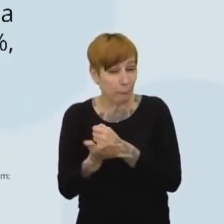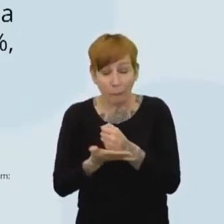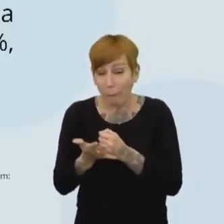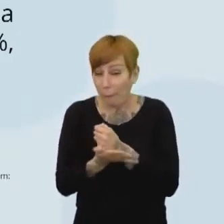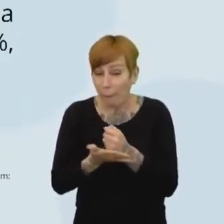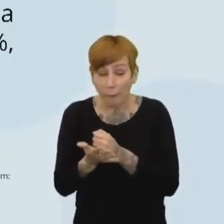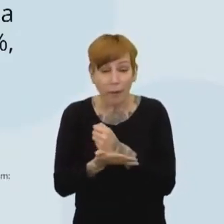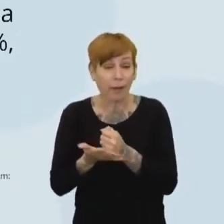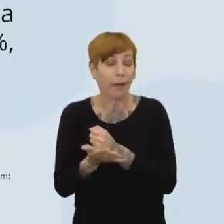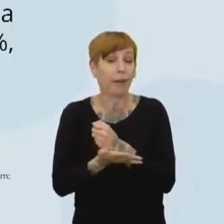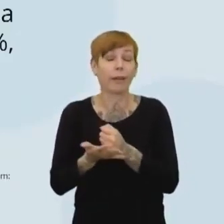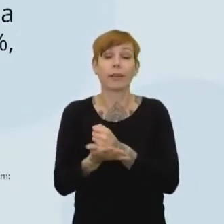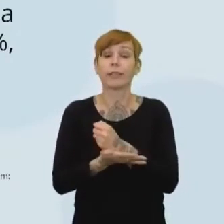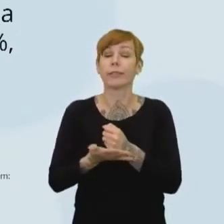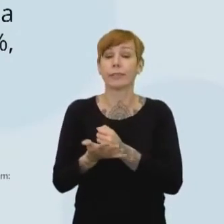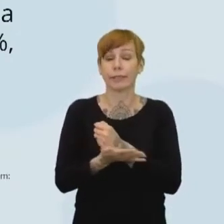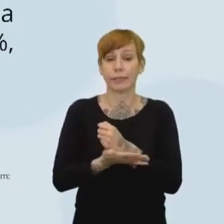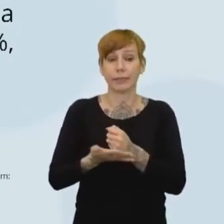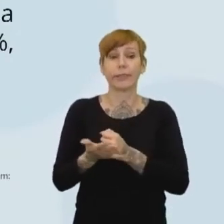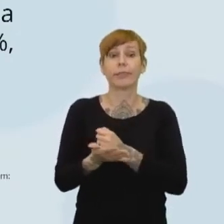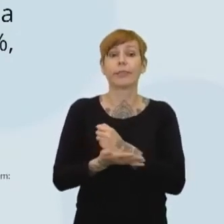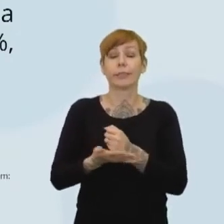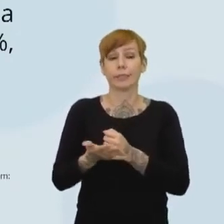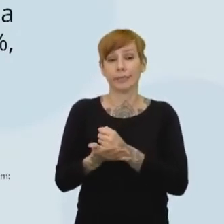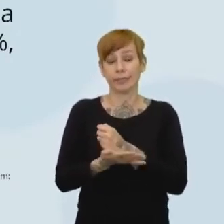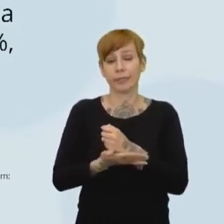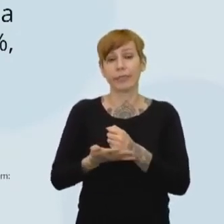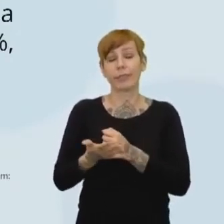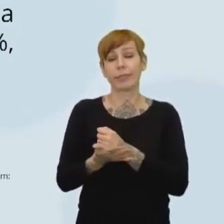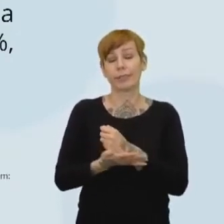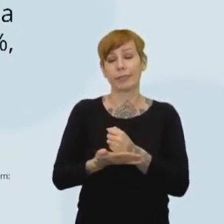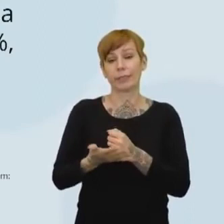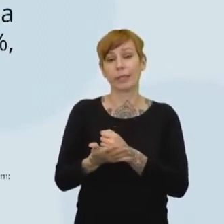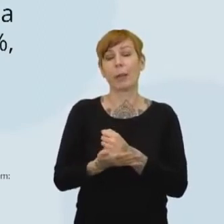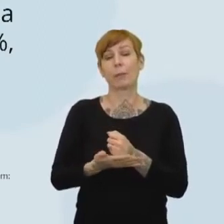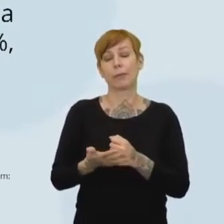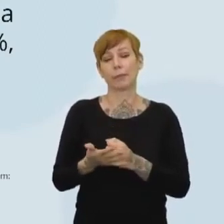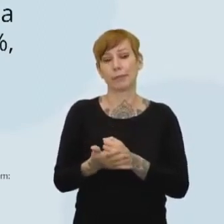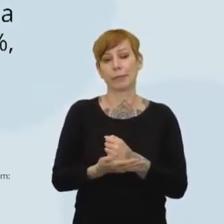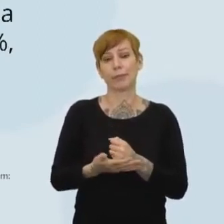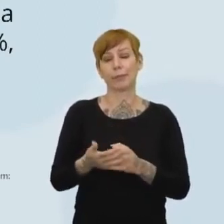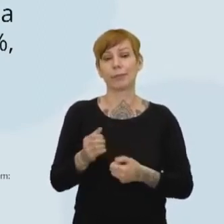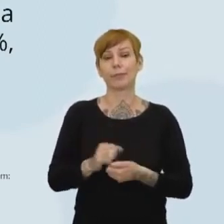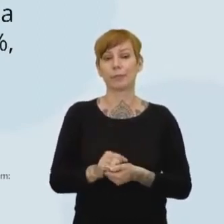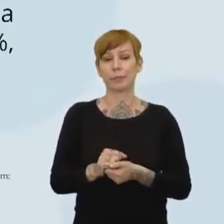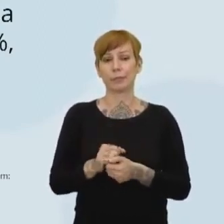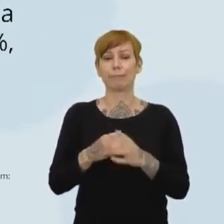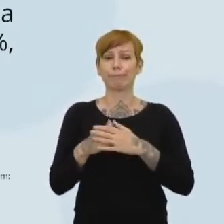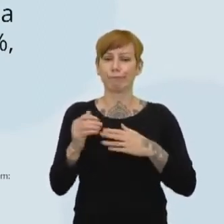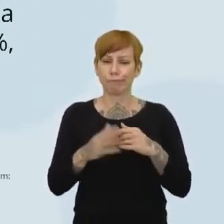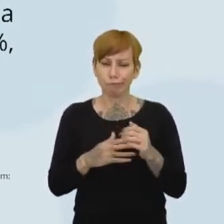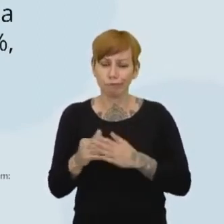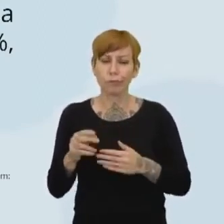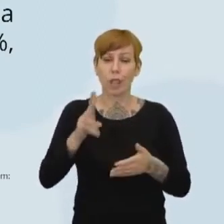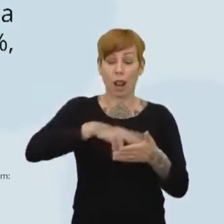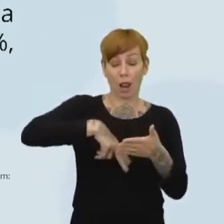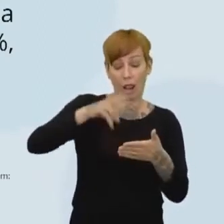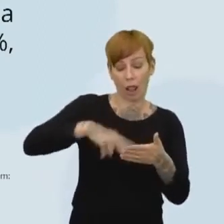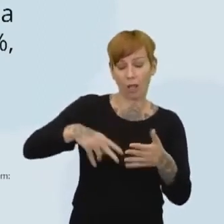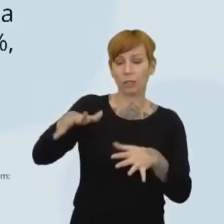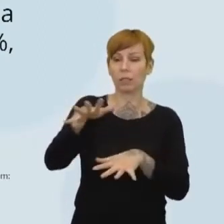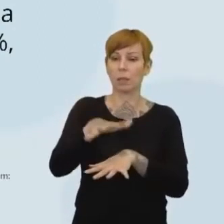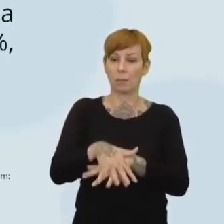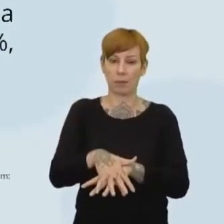estava falando de avançado, agora vai para abaixo do nível básico. A gente já explica, tá? De competências de leitura e